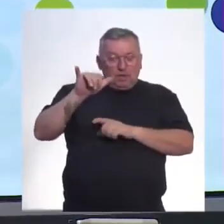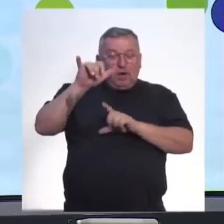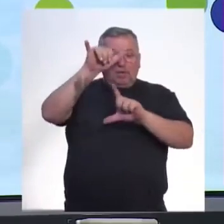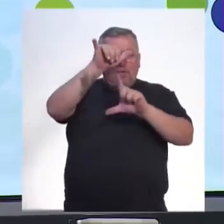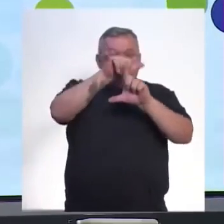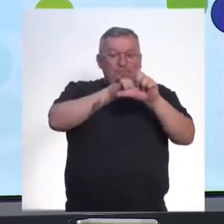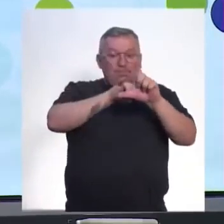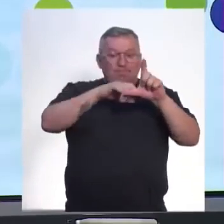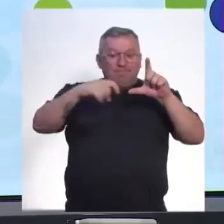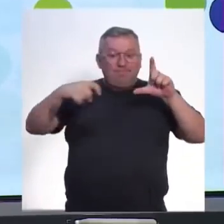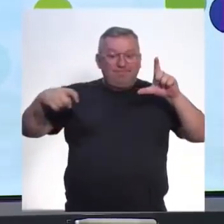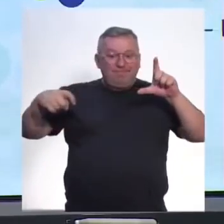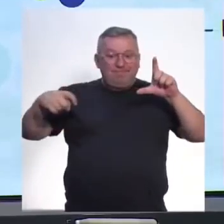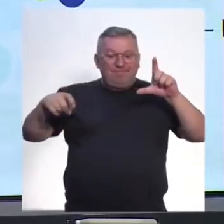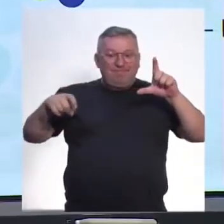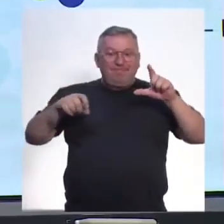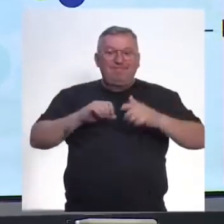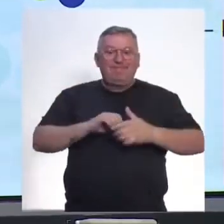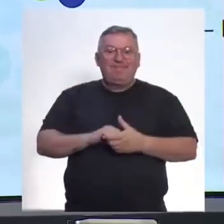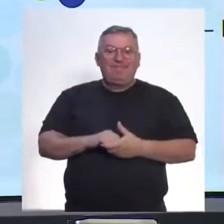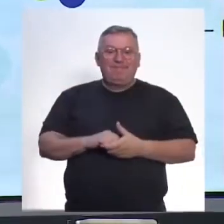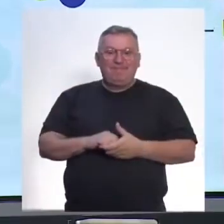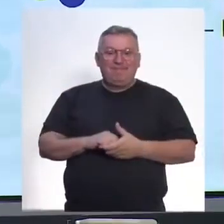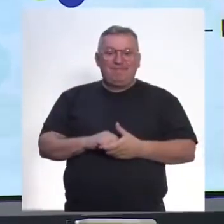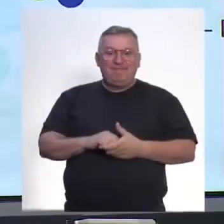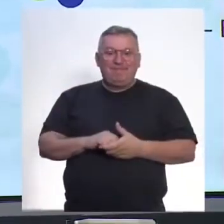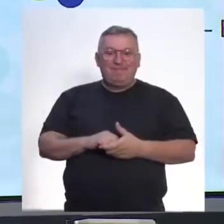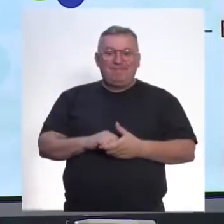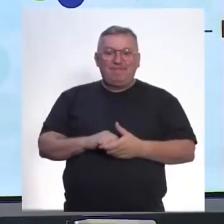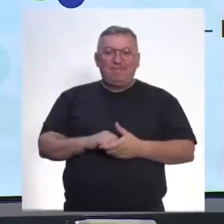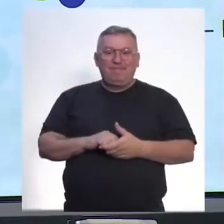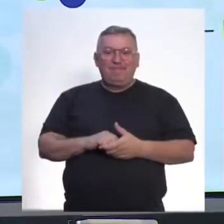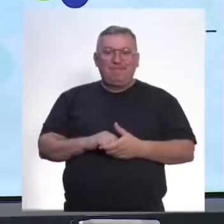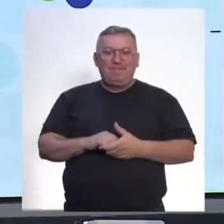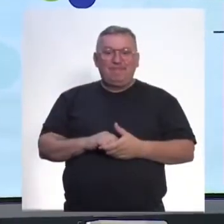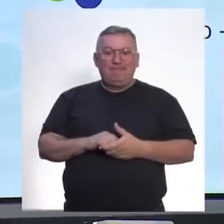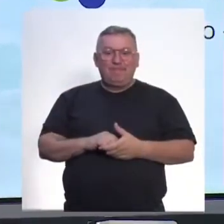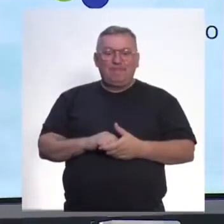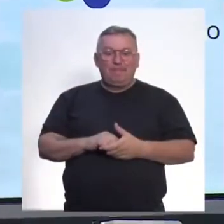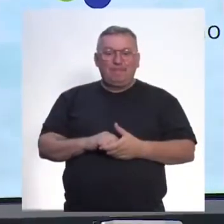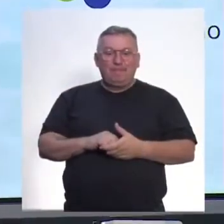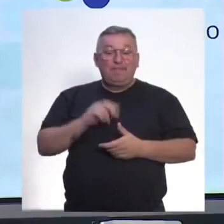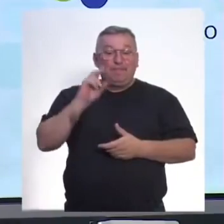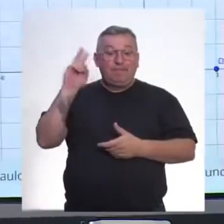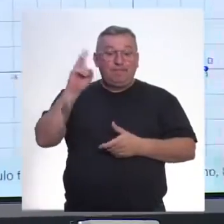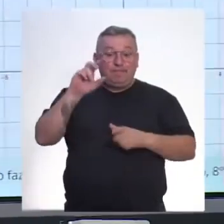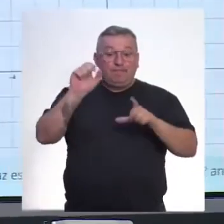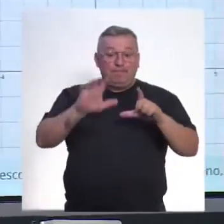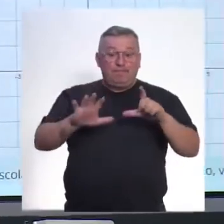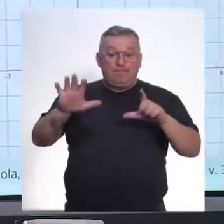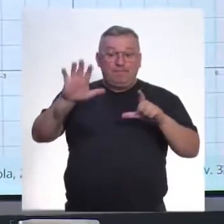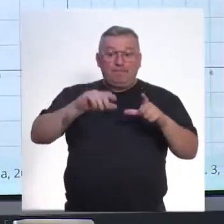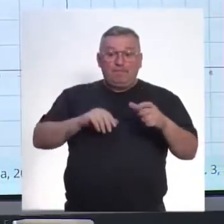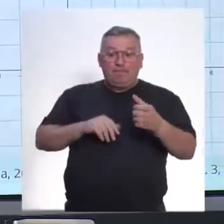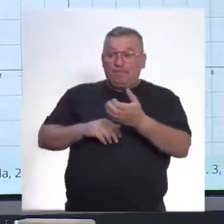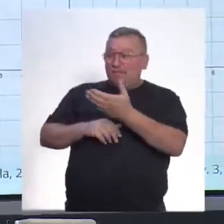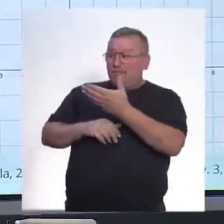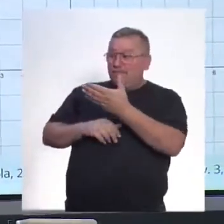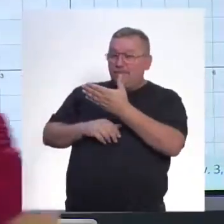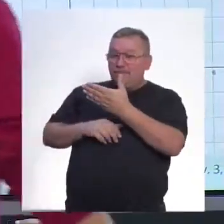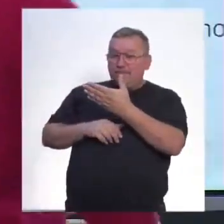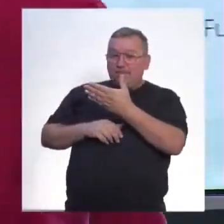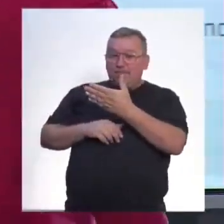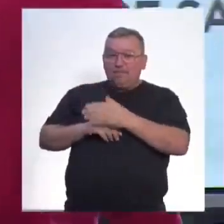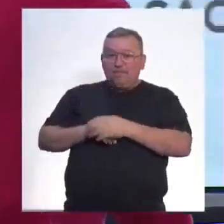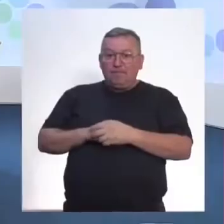plano cartesiano. Tudo bem? Vamos dar sequência? Olha lá. Tá? O que vai aparecer para vocês na telinha. Foi? Opa,